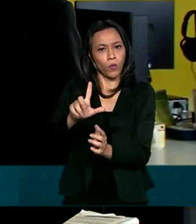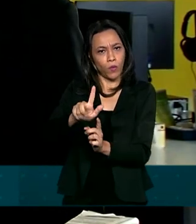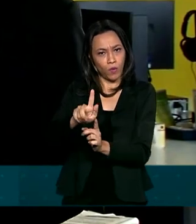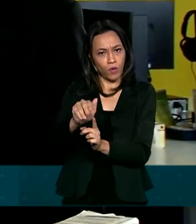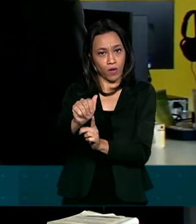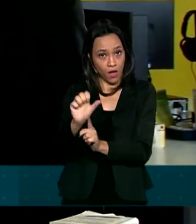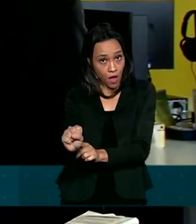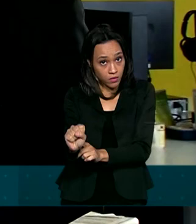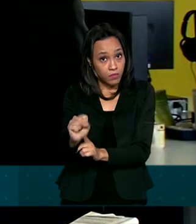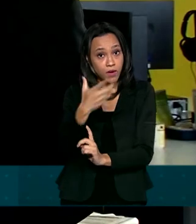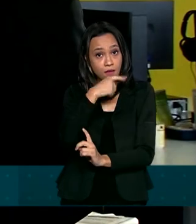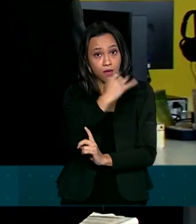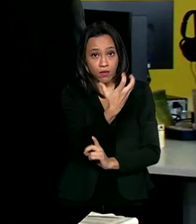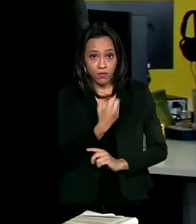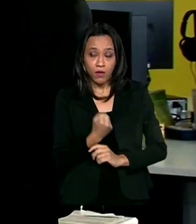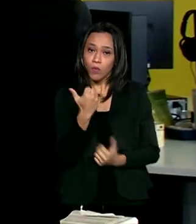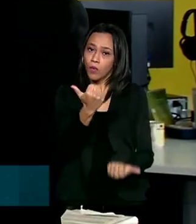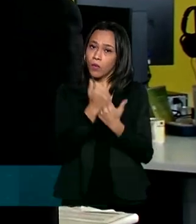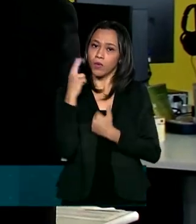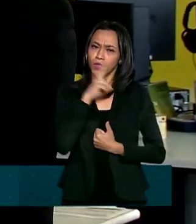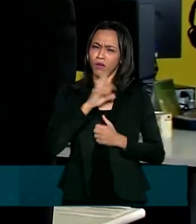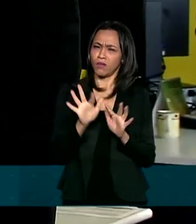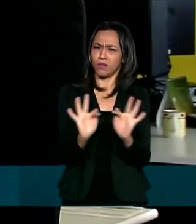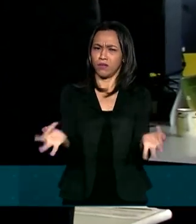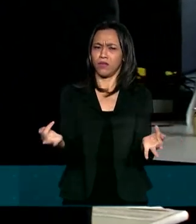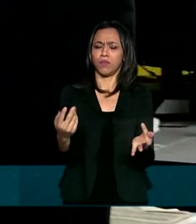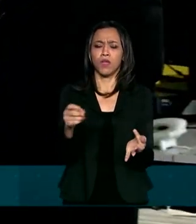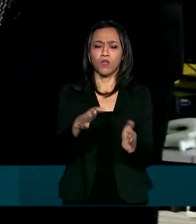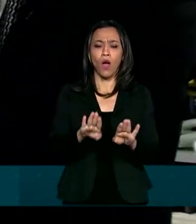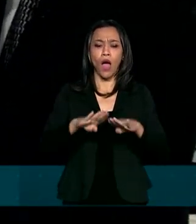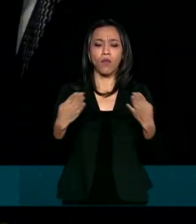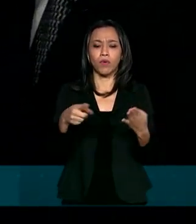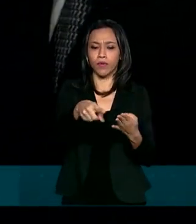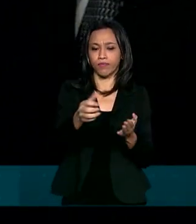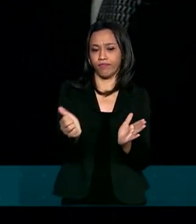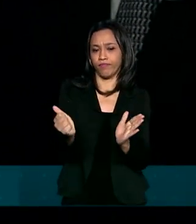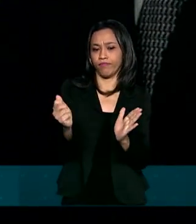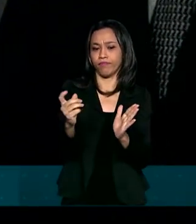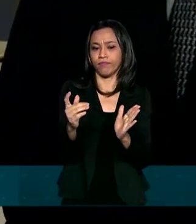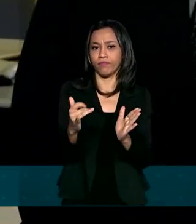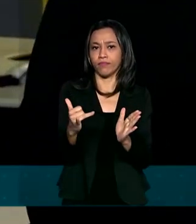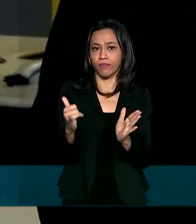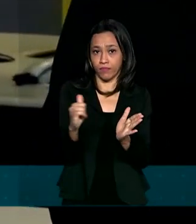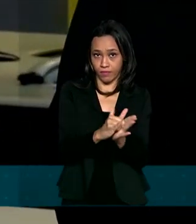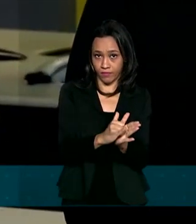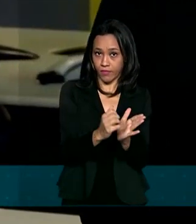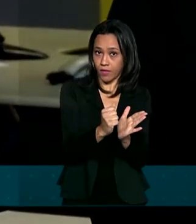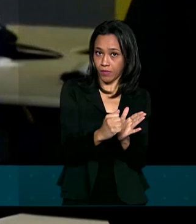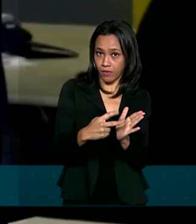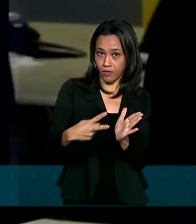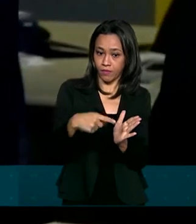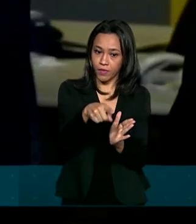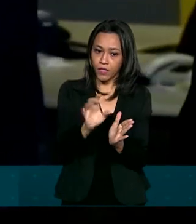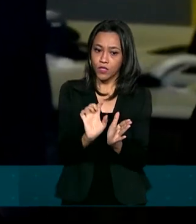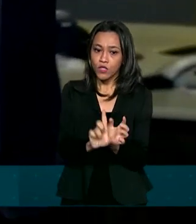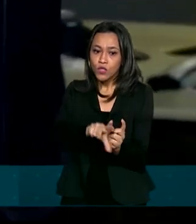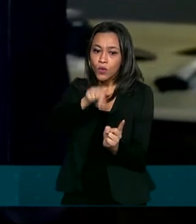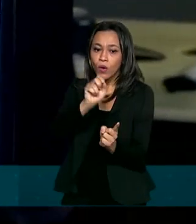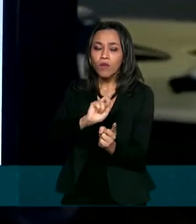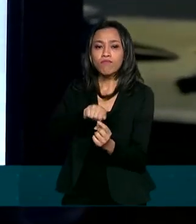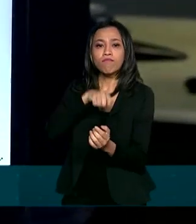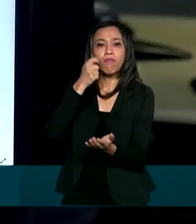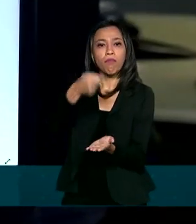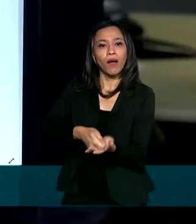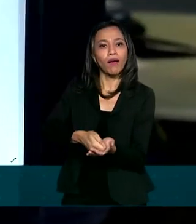emergencial é muito simples. Basta abrir o aplicativo Caixa Tem no telefone celular e selecionar a opção Pagar